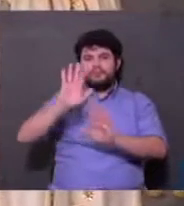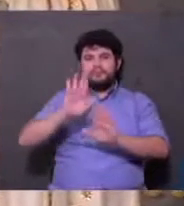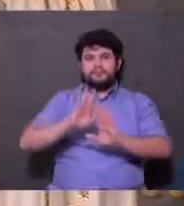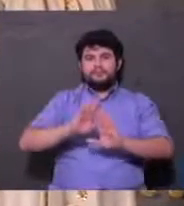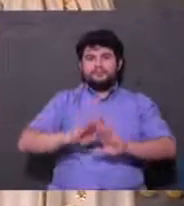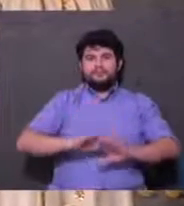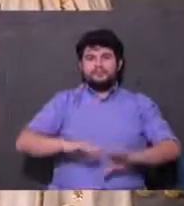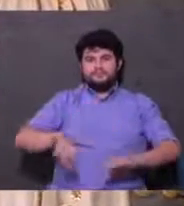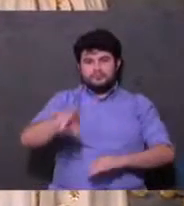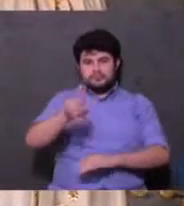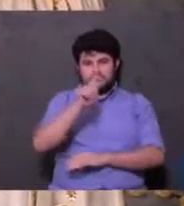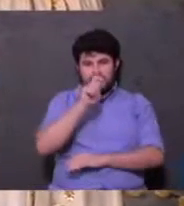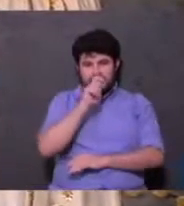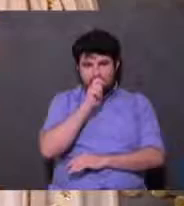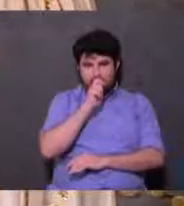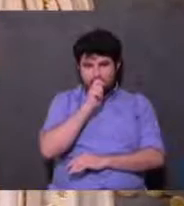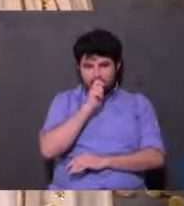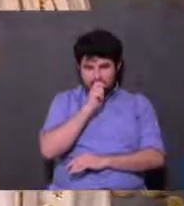saeculorum.